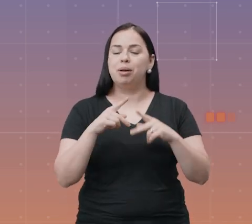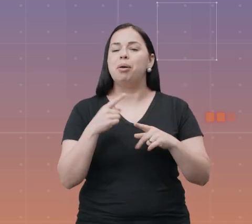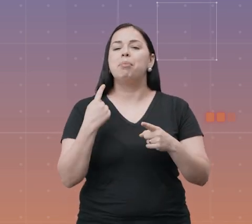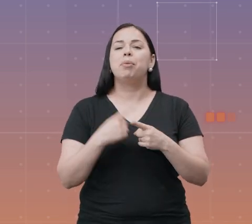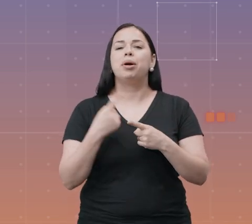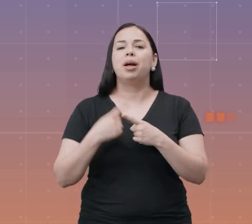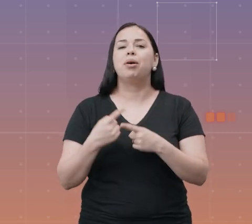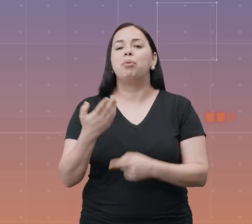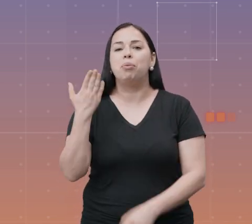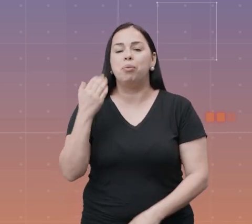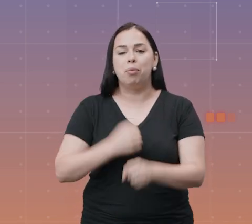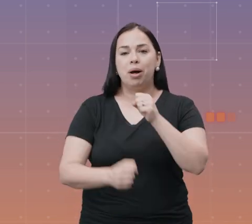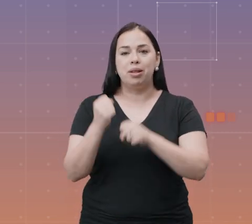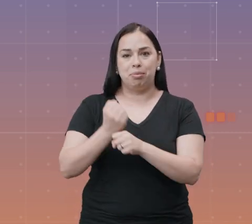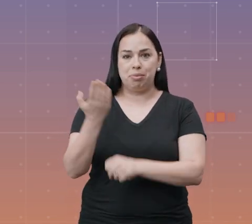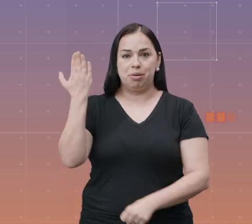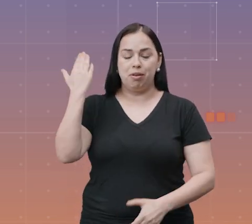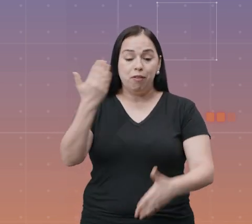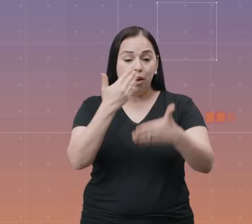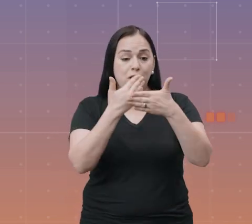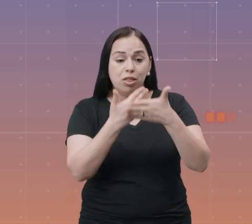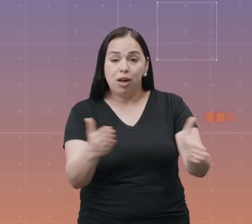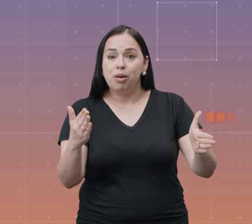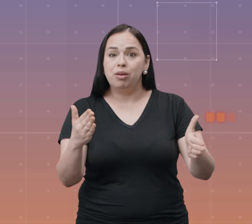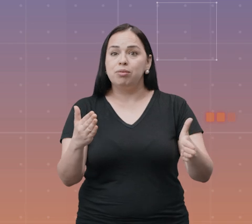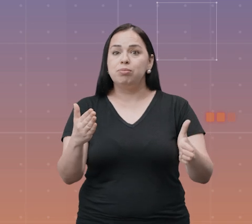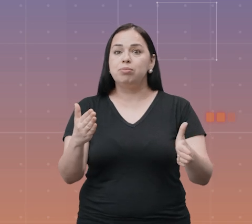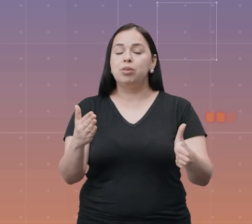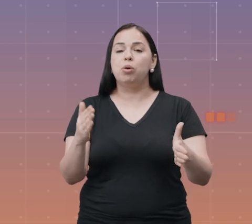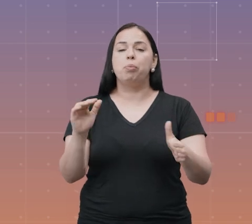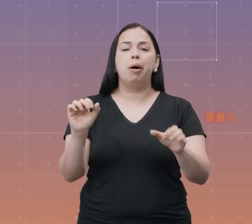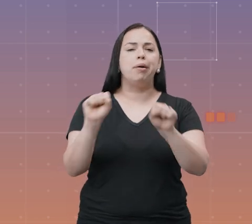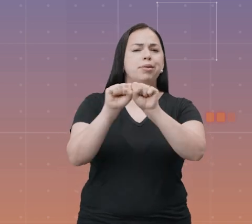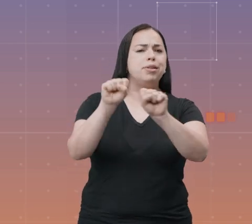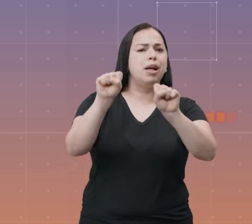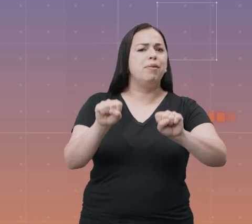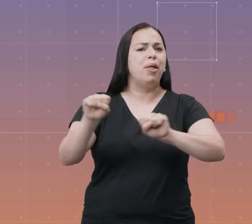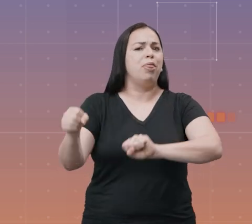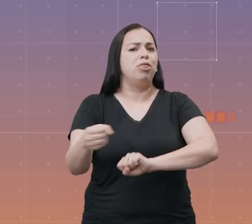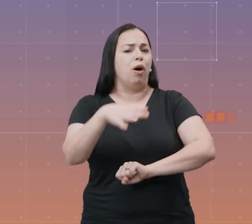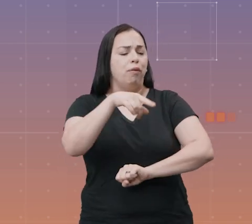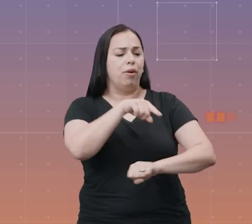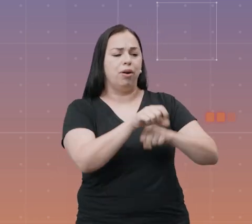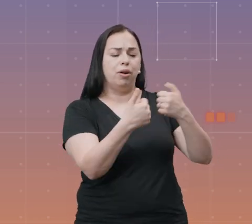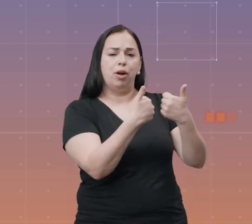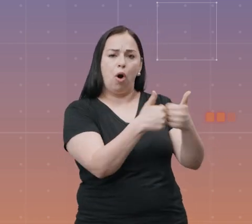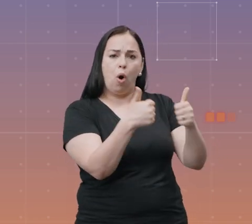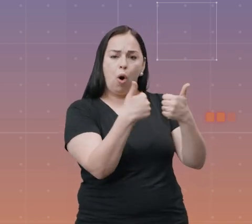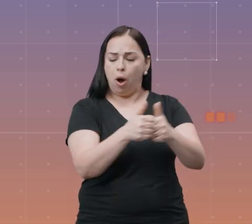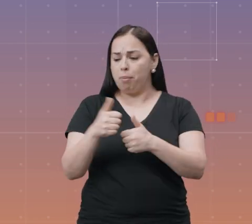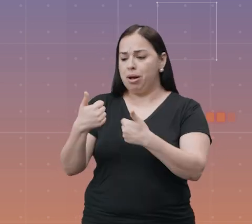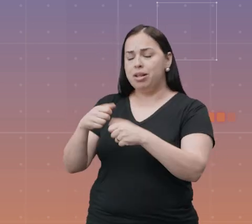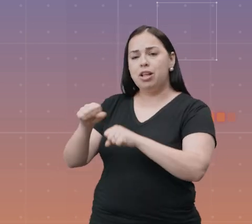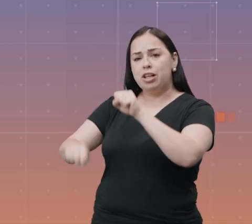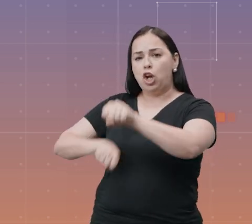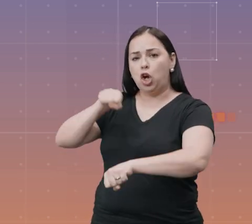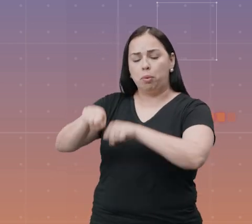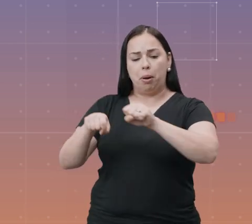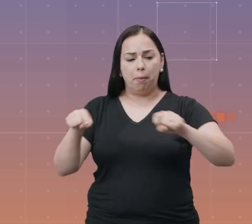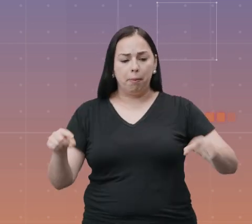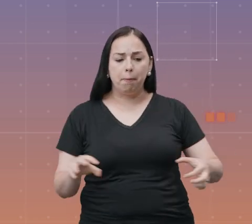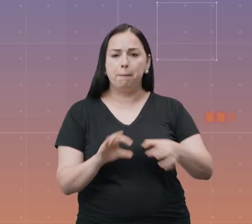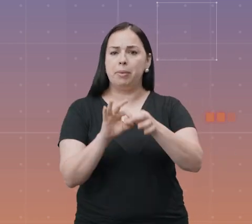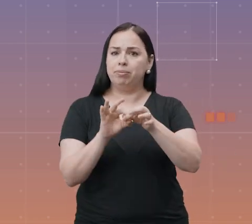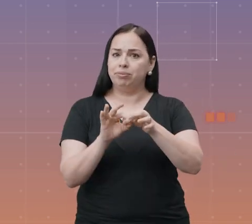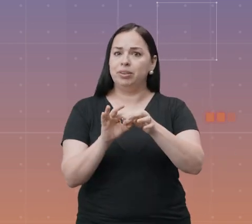em 2024 foi inaugurado em São José dos Campos um novo sistema que integra o uso de bicicletas ao